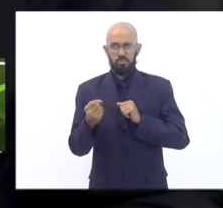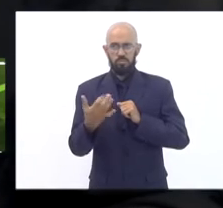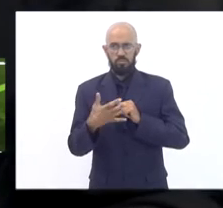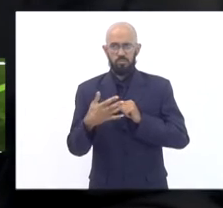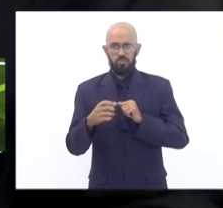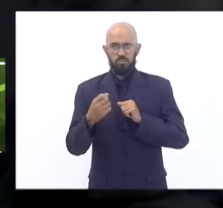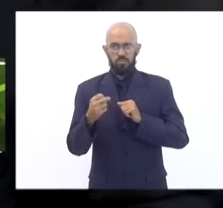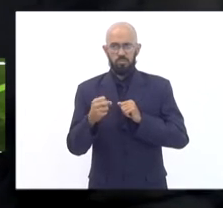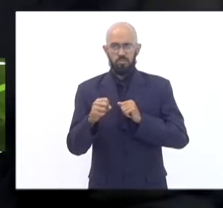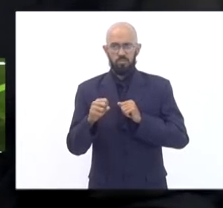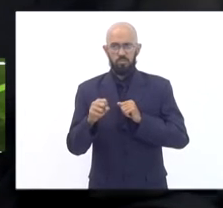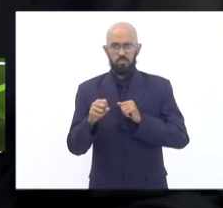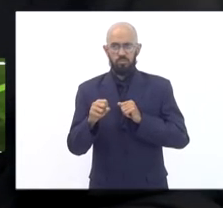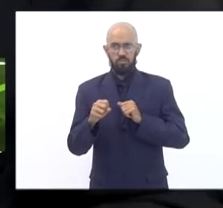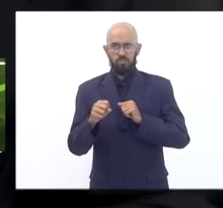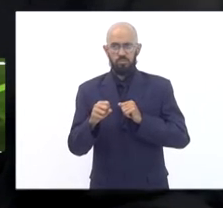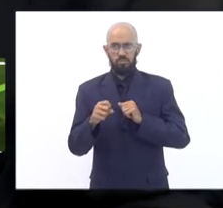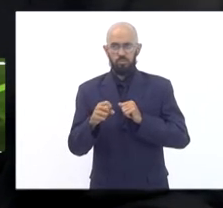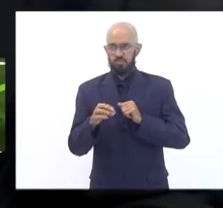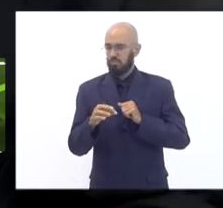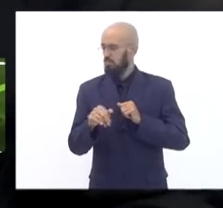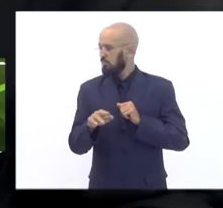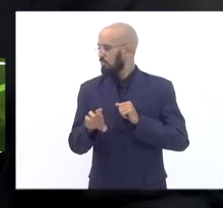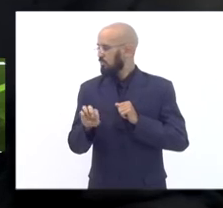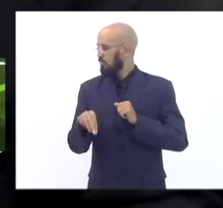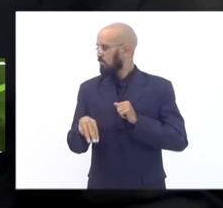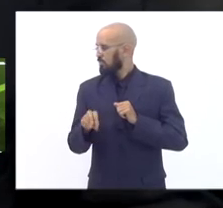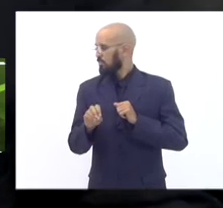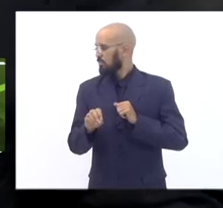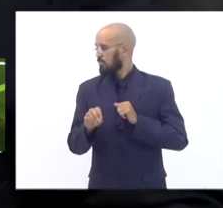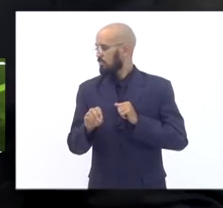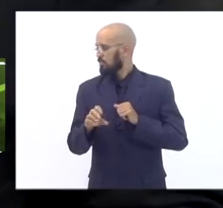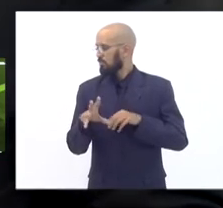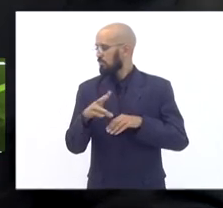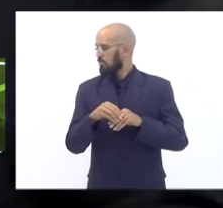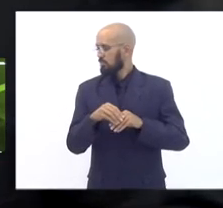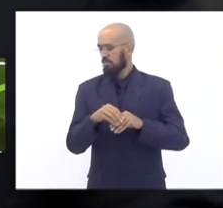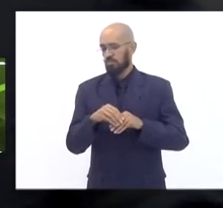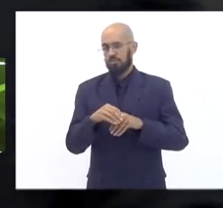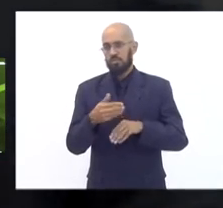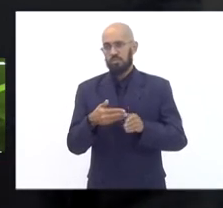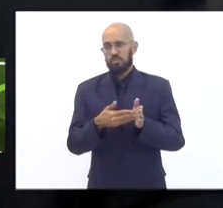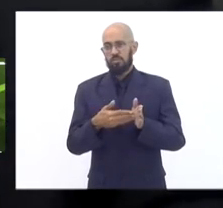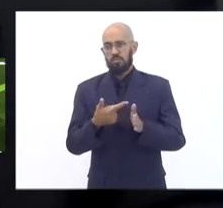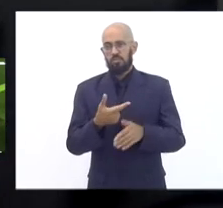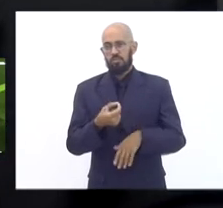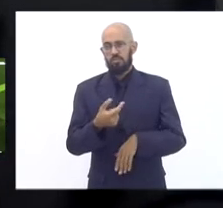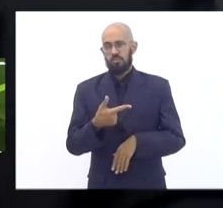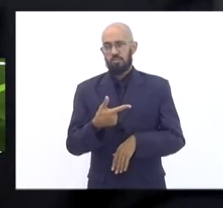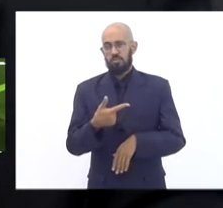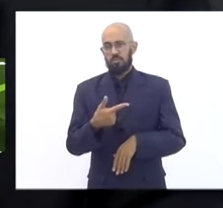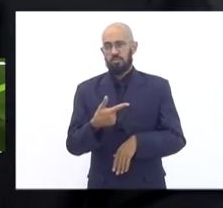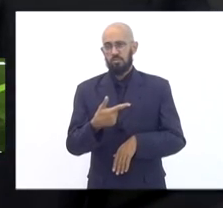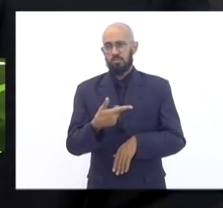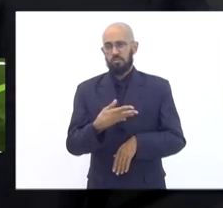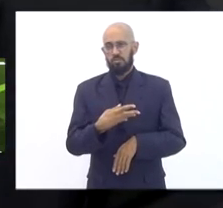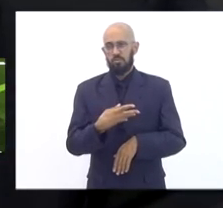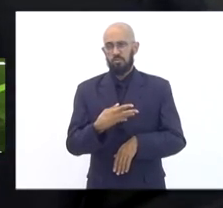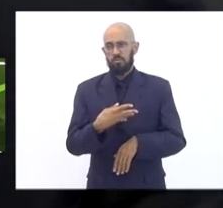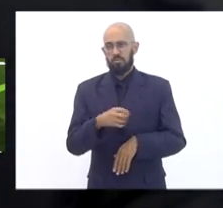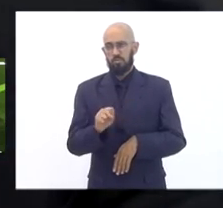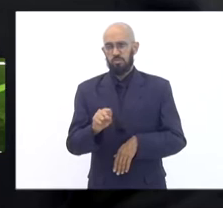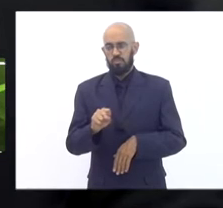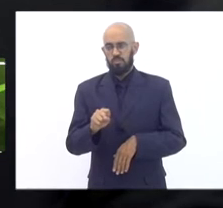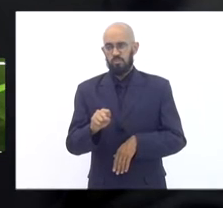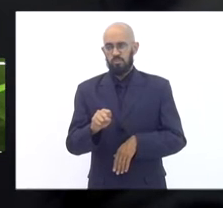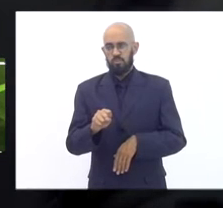prorrogação antecipada, que eu acho extremamente questionável, até 2048, a cláusula terceira que define isso, do